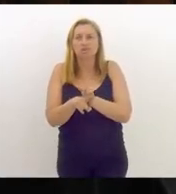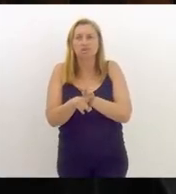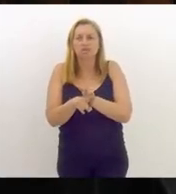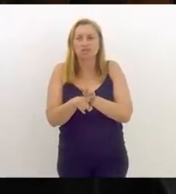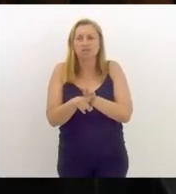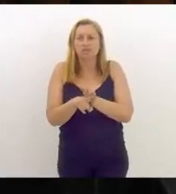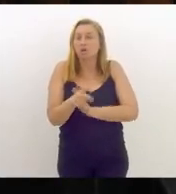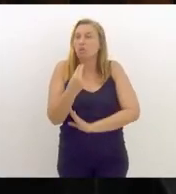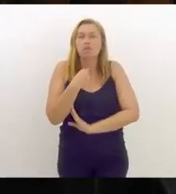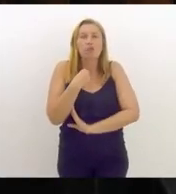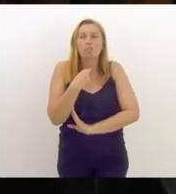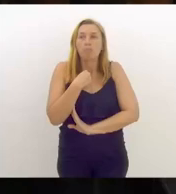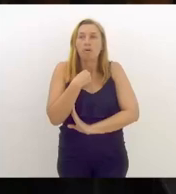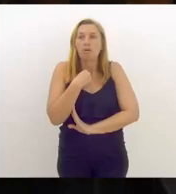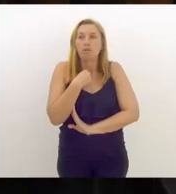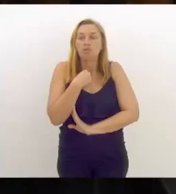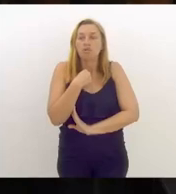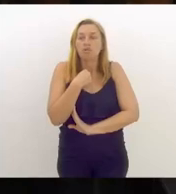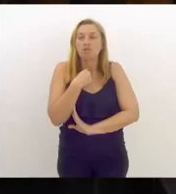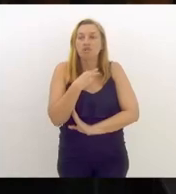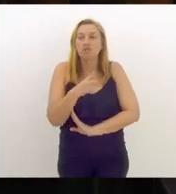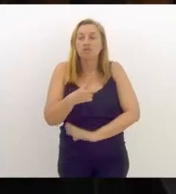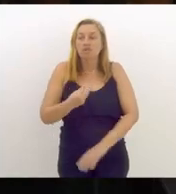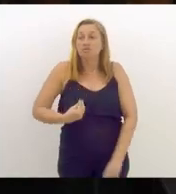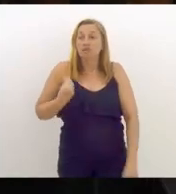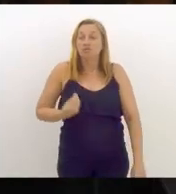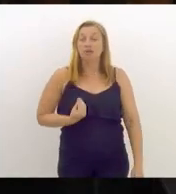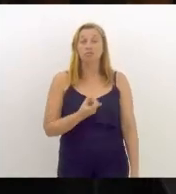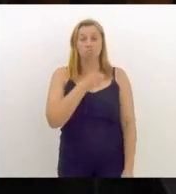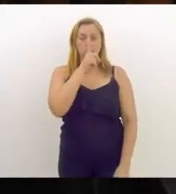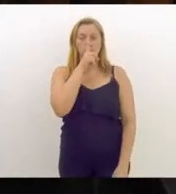ele não pode viver sem isto